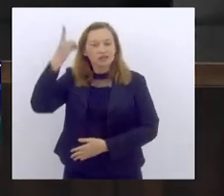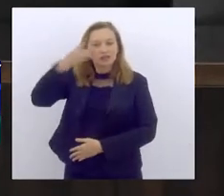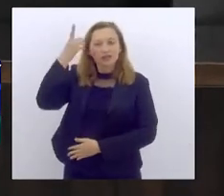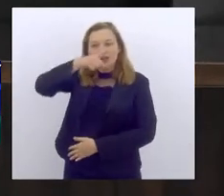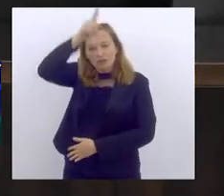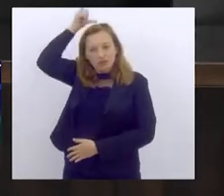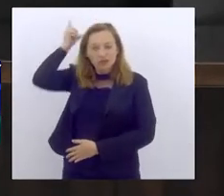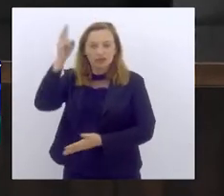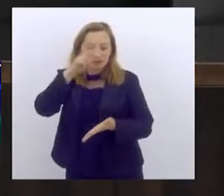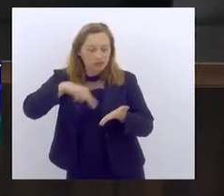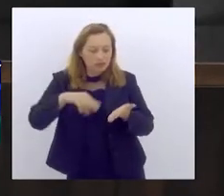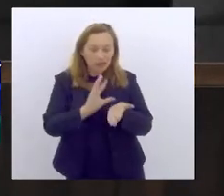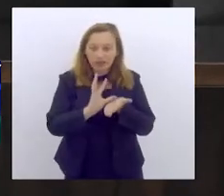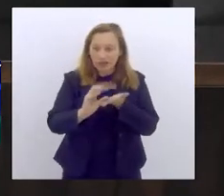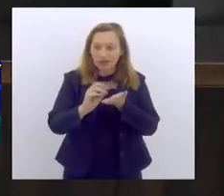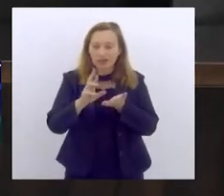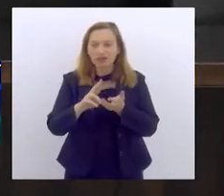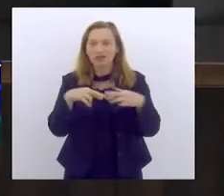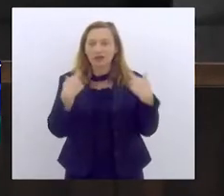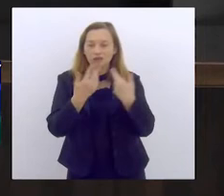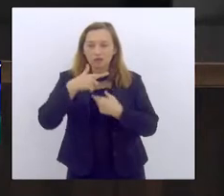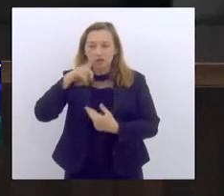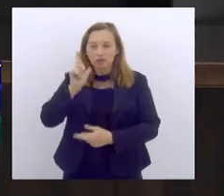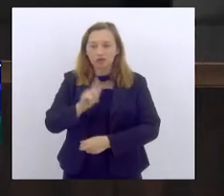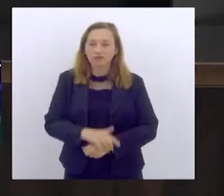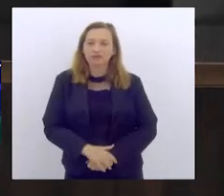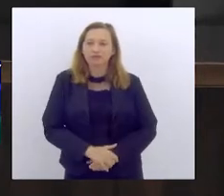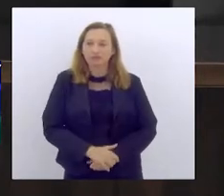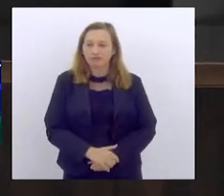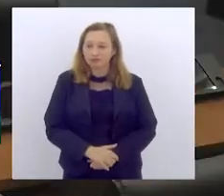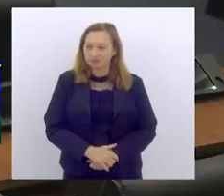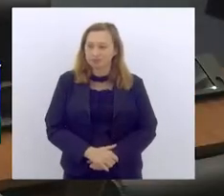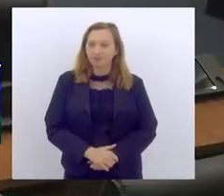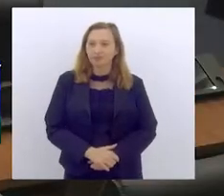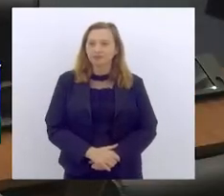Luiz Paulo para fazer a leitura da ata da sessão anterior